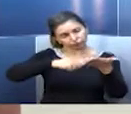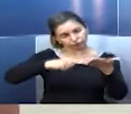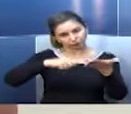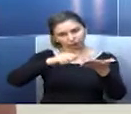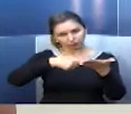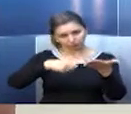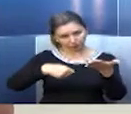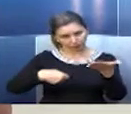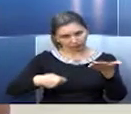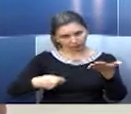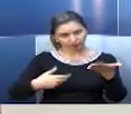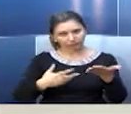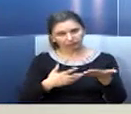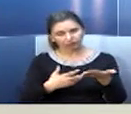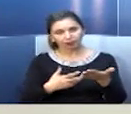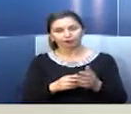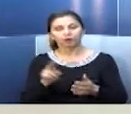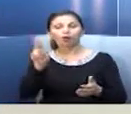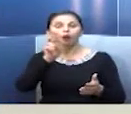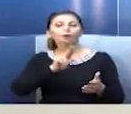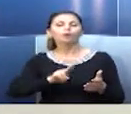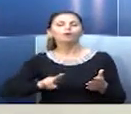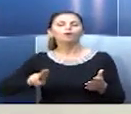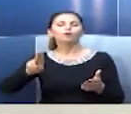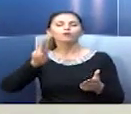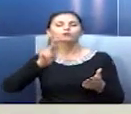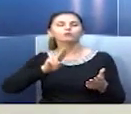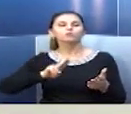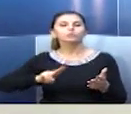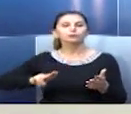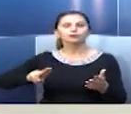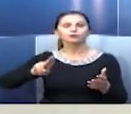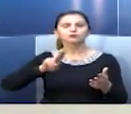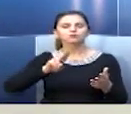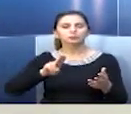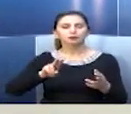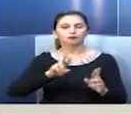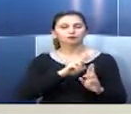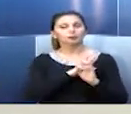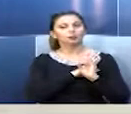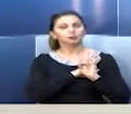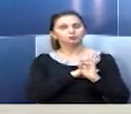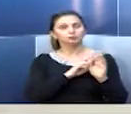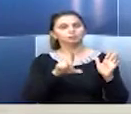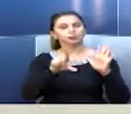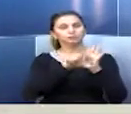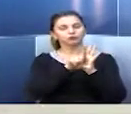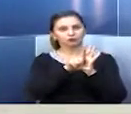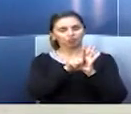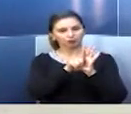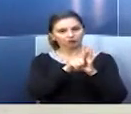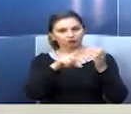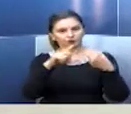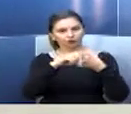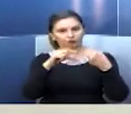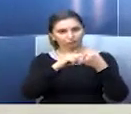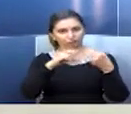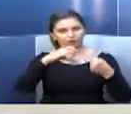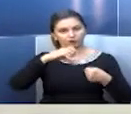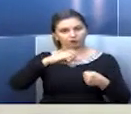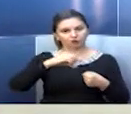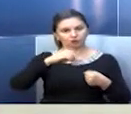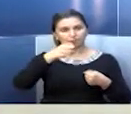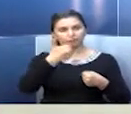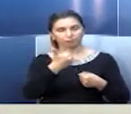subscreve, no uso de suas atribuições legais, conferida pelo artigo 96 do